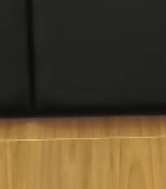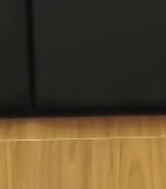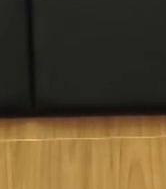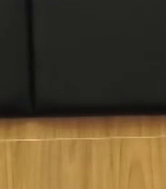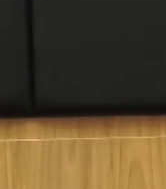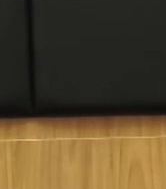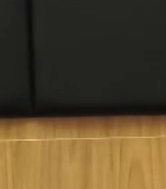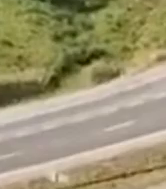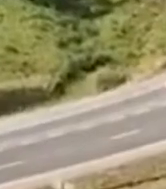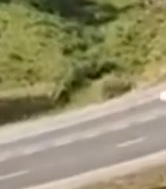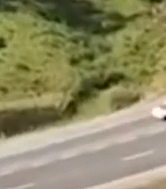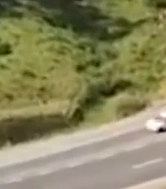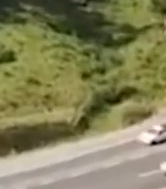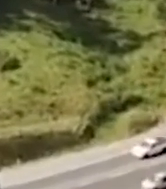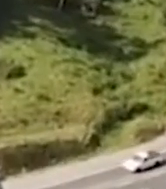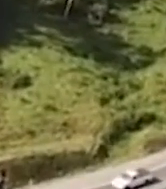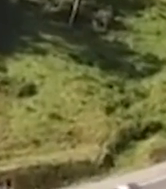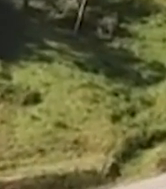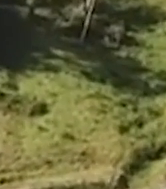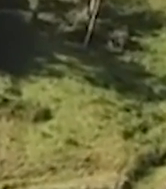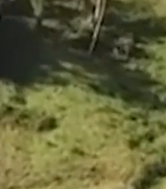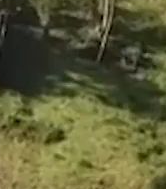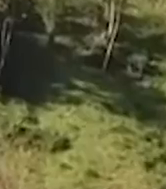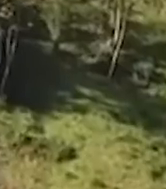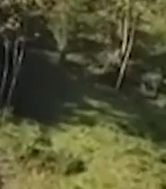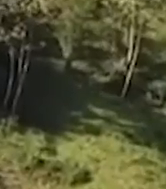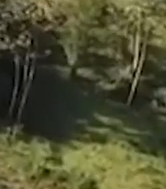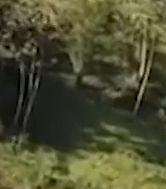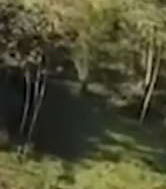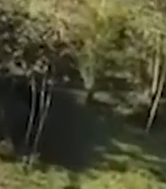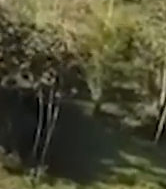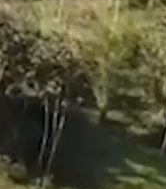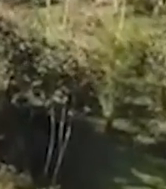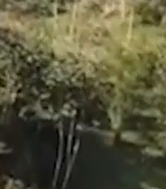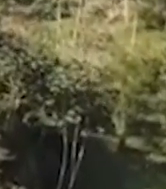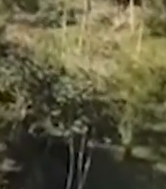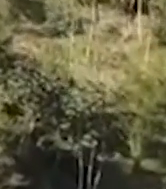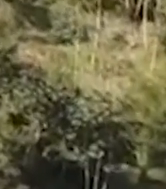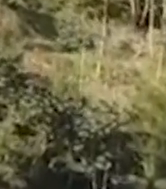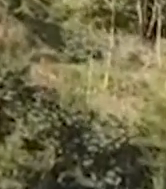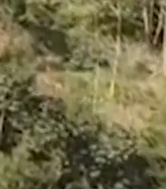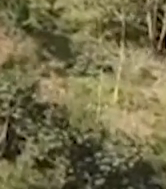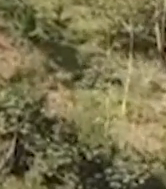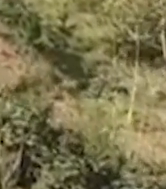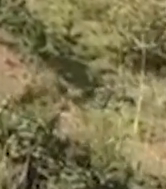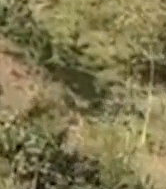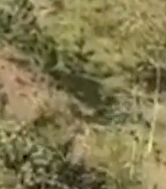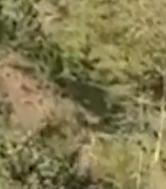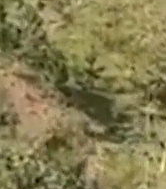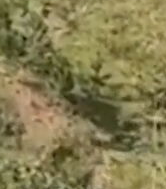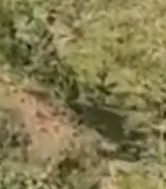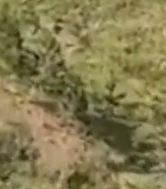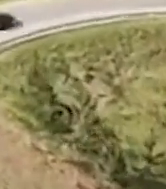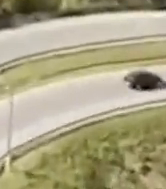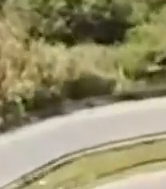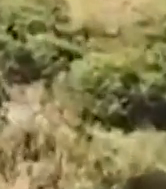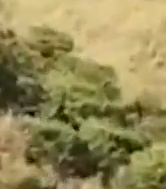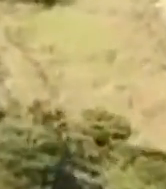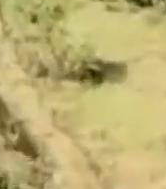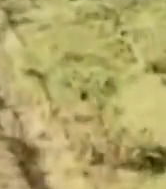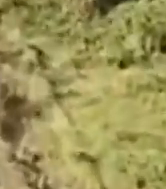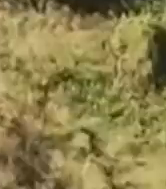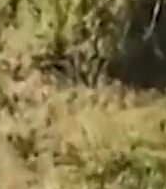das obras da SC-108 no trecho que passa por Blumenau. O prolongamento da via expressa está parado